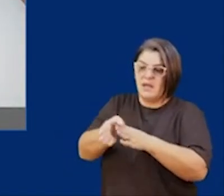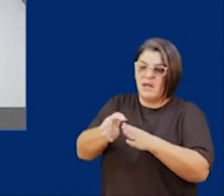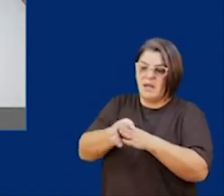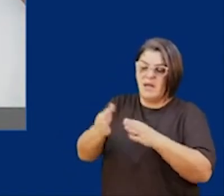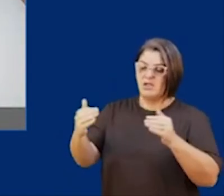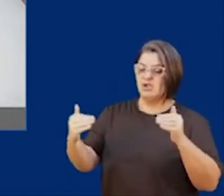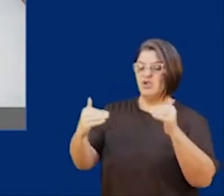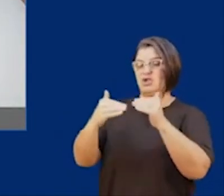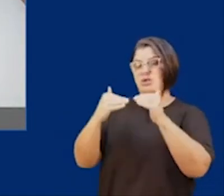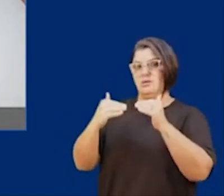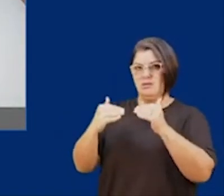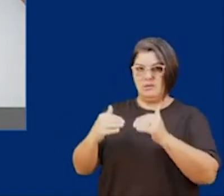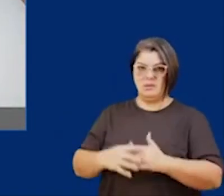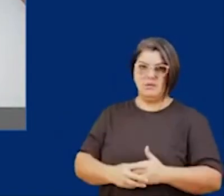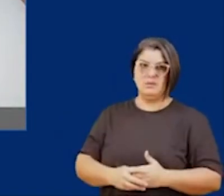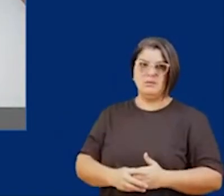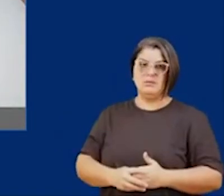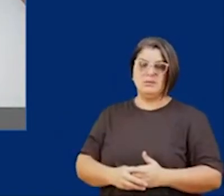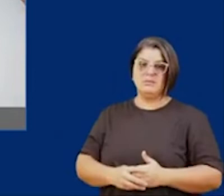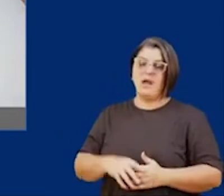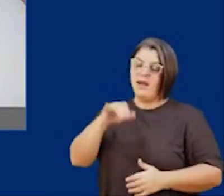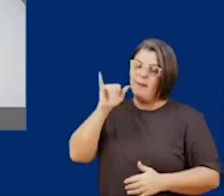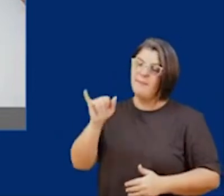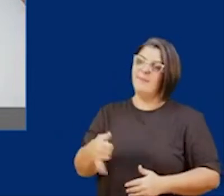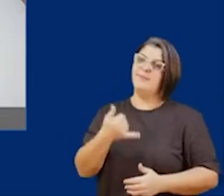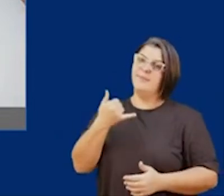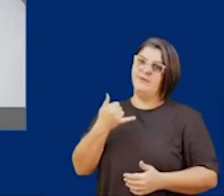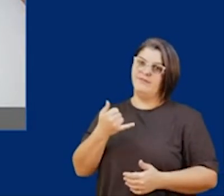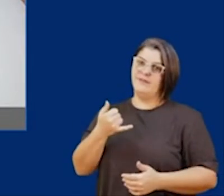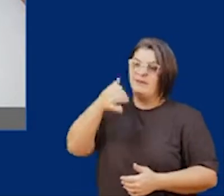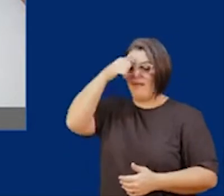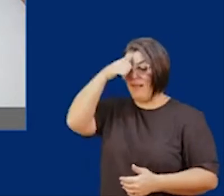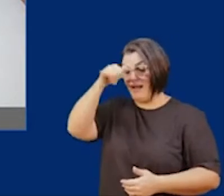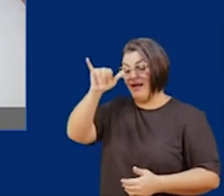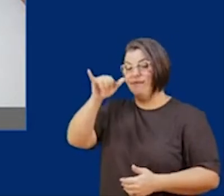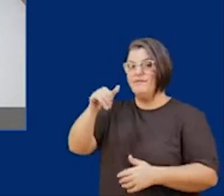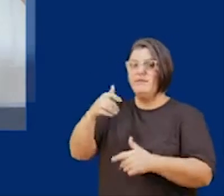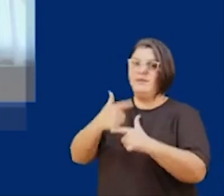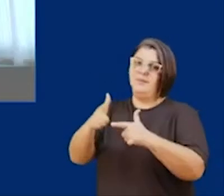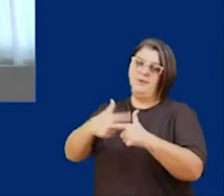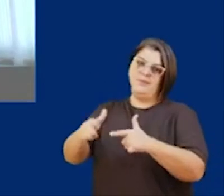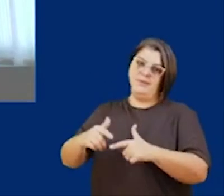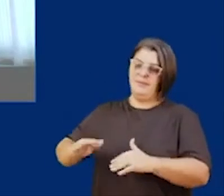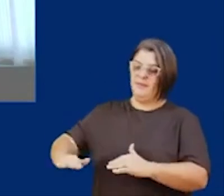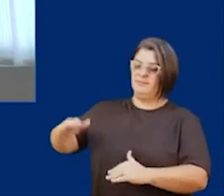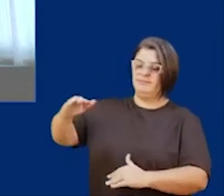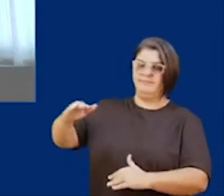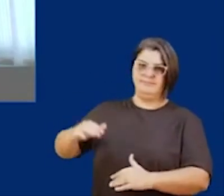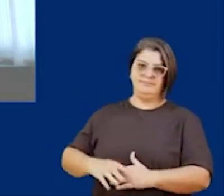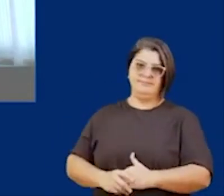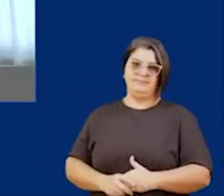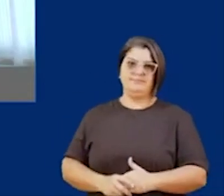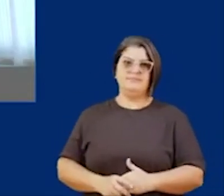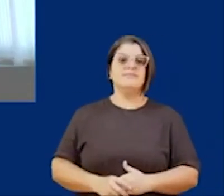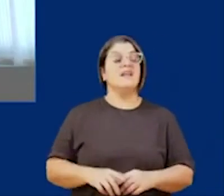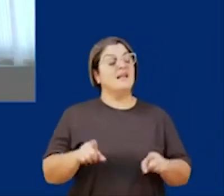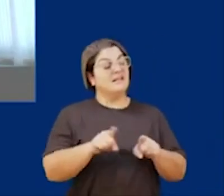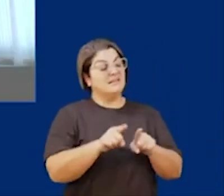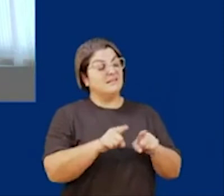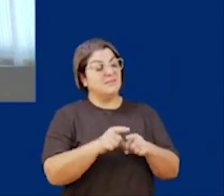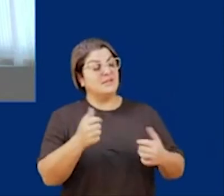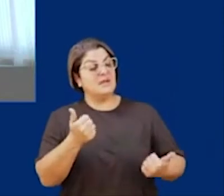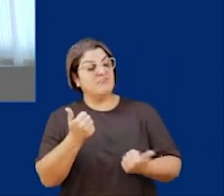você aproveitar e já não criar essa situação quando a criança está maior, né. E uma coisa importante, assim como a gente tem redes de apoio